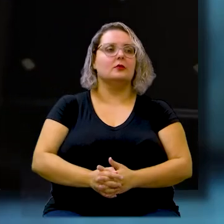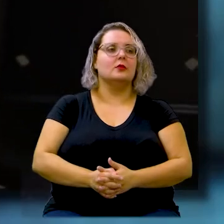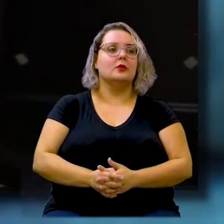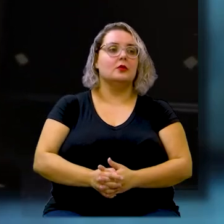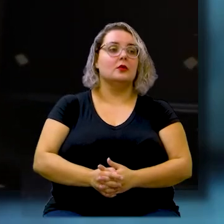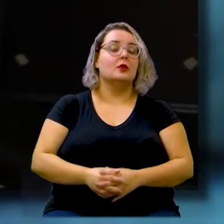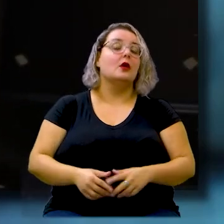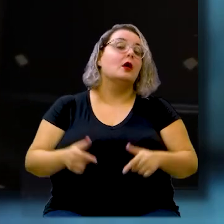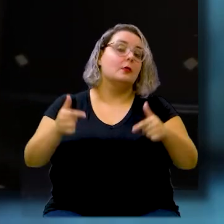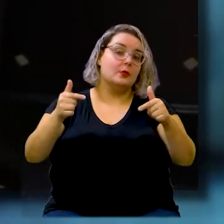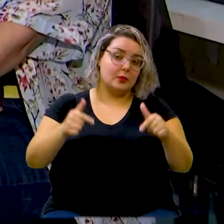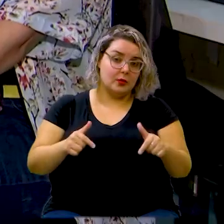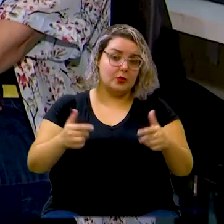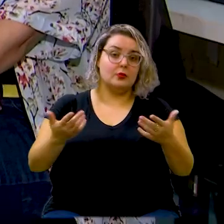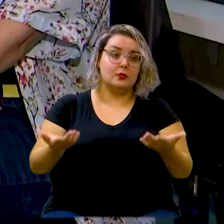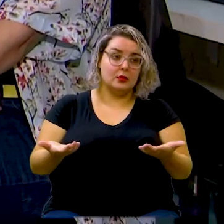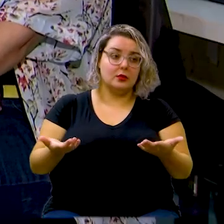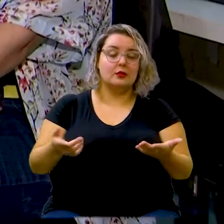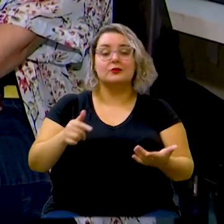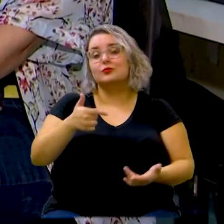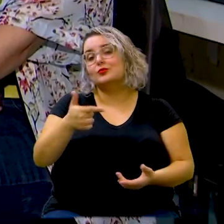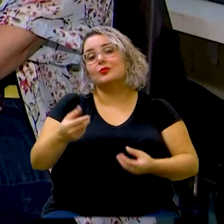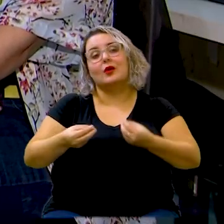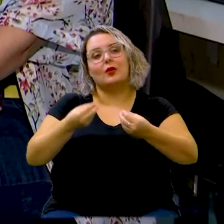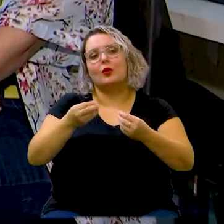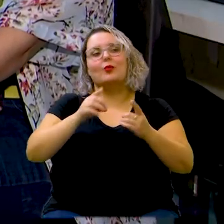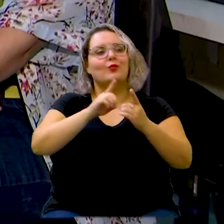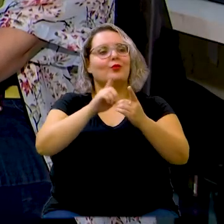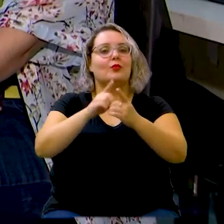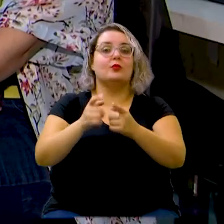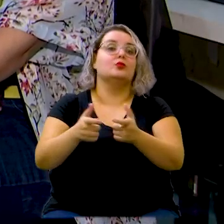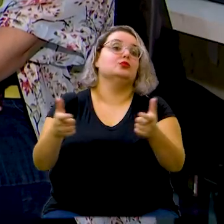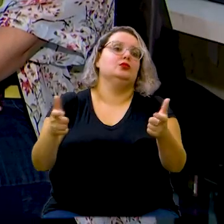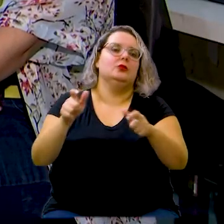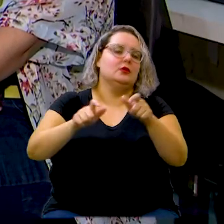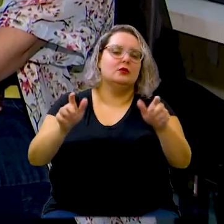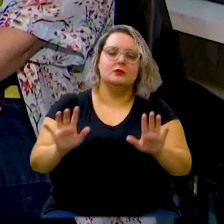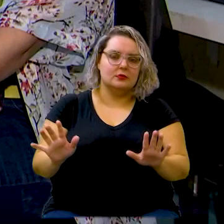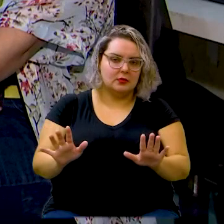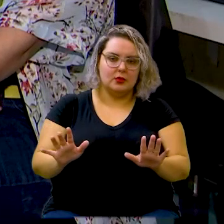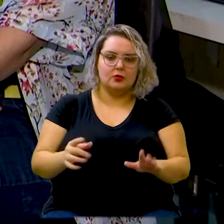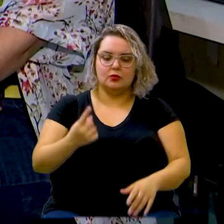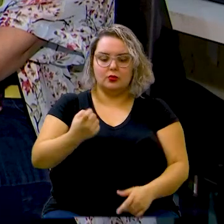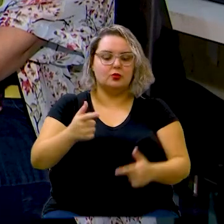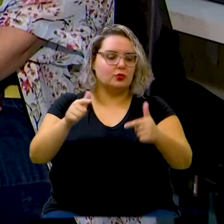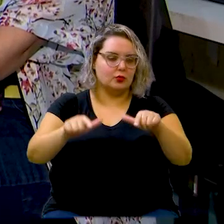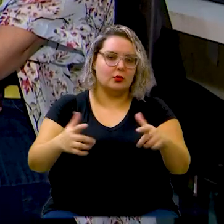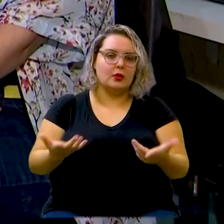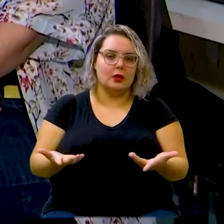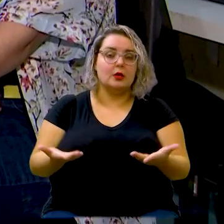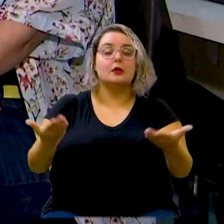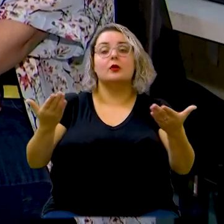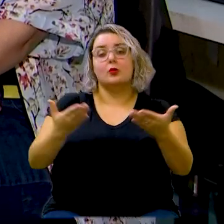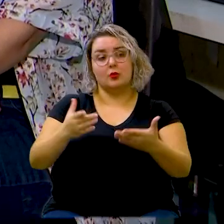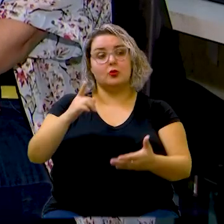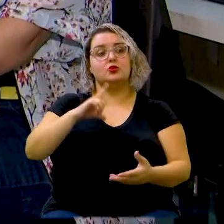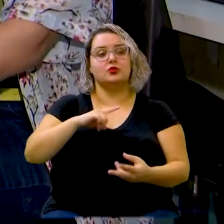questão do nosso espaço físico, hoje a gente não tem capacidade de atender muitas pessoas no mesmo espaço. Então, hoje nós